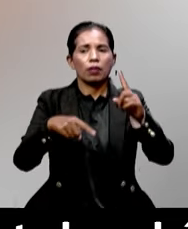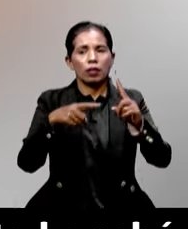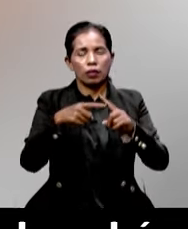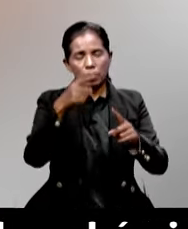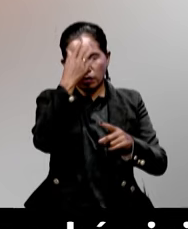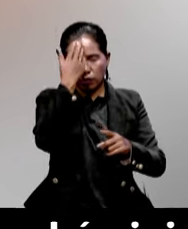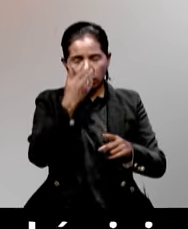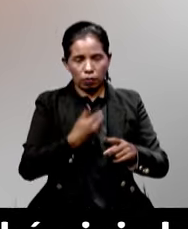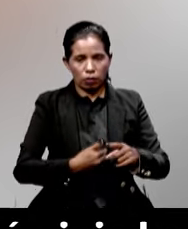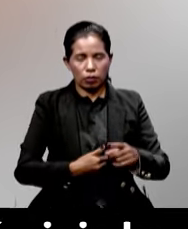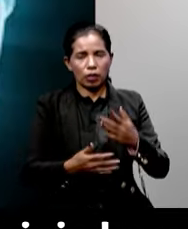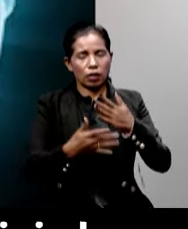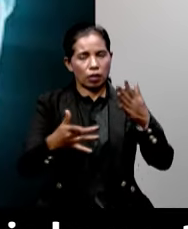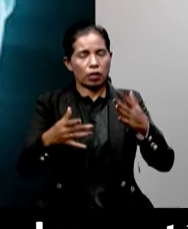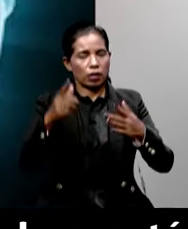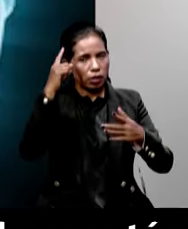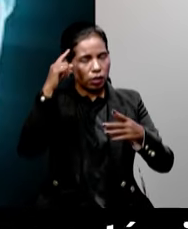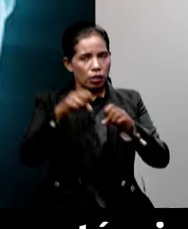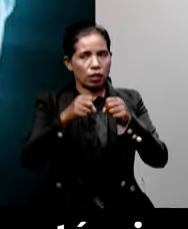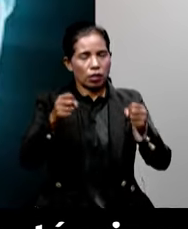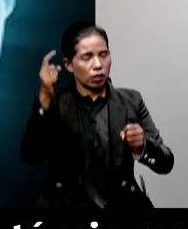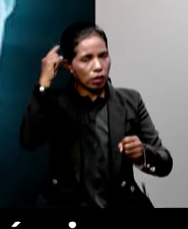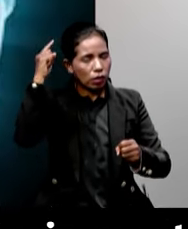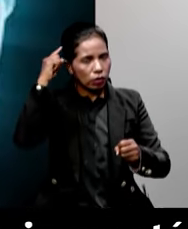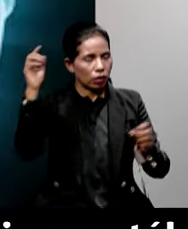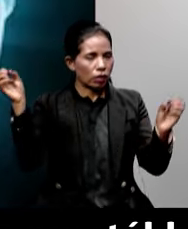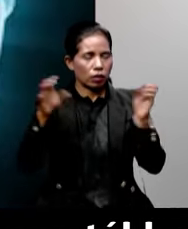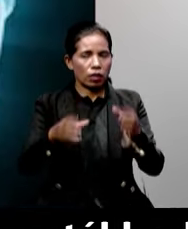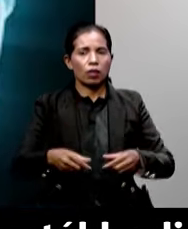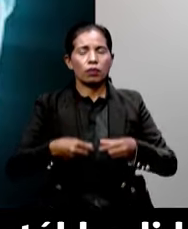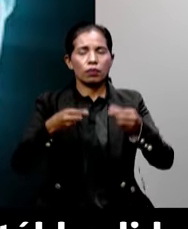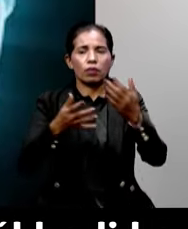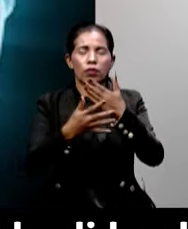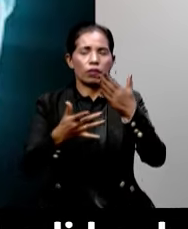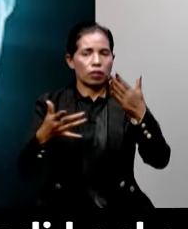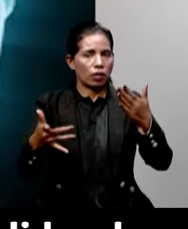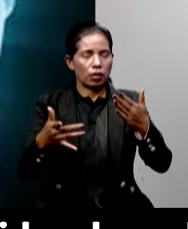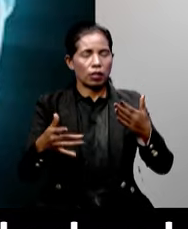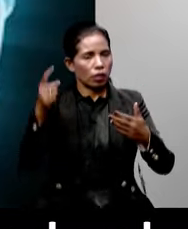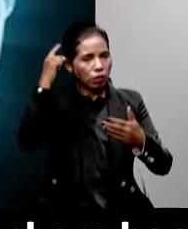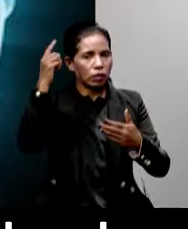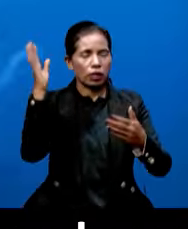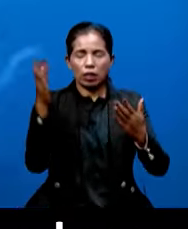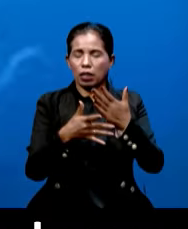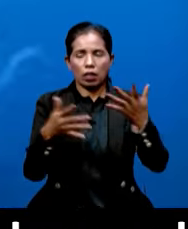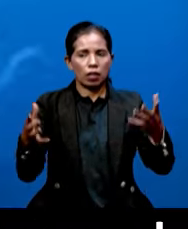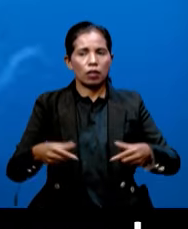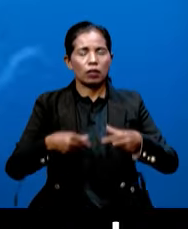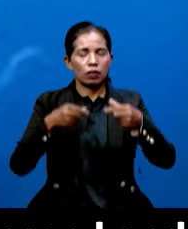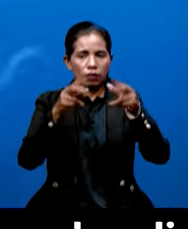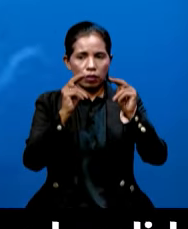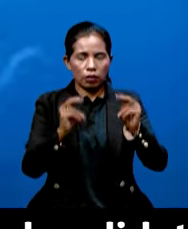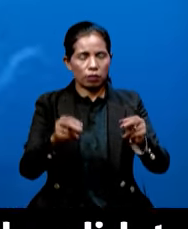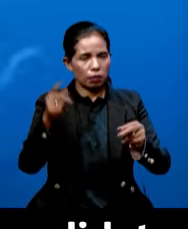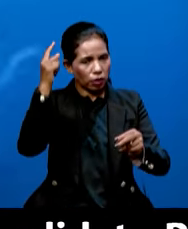atran kakutak nianak fera, nune kakutak silahetan fornecimento ran, nebe oferece oxigênio necessário